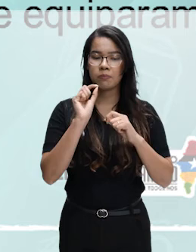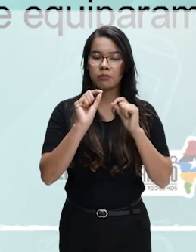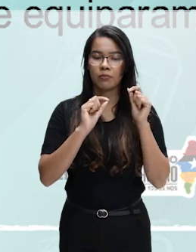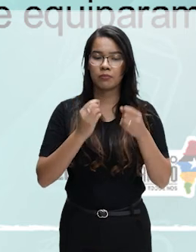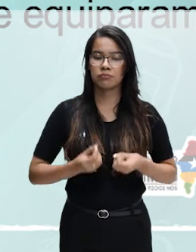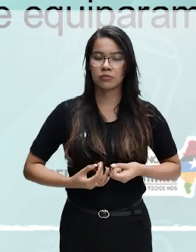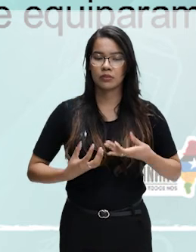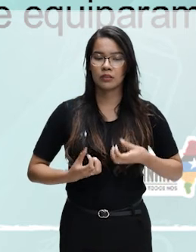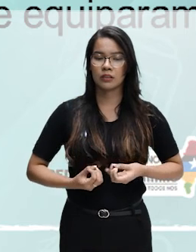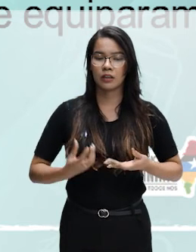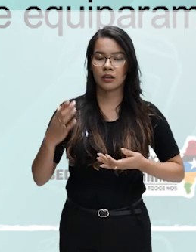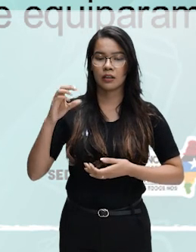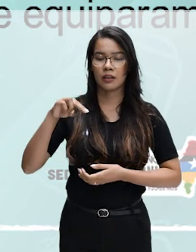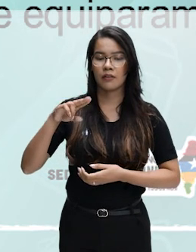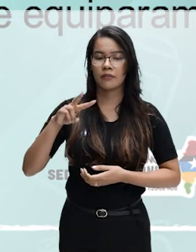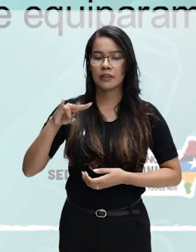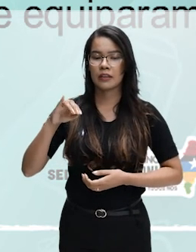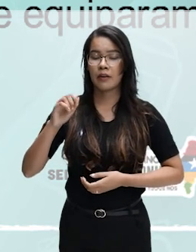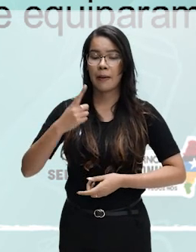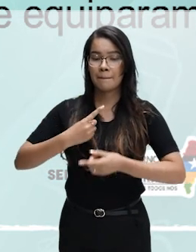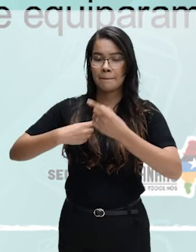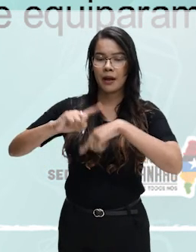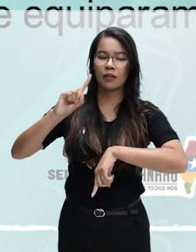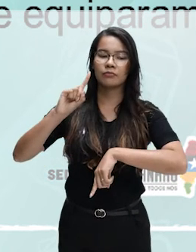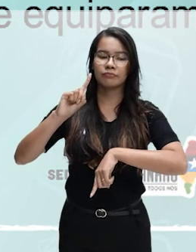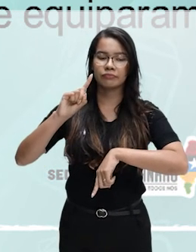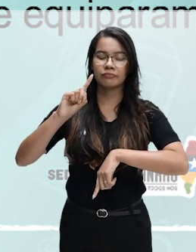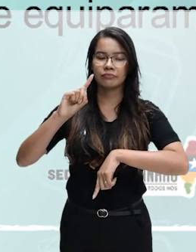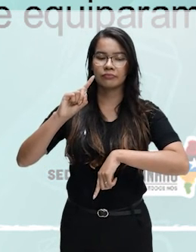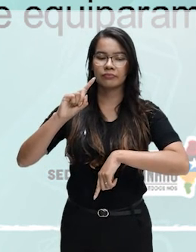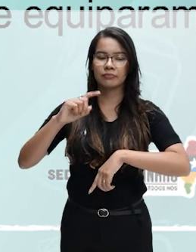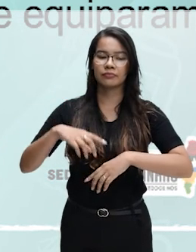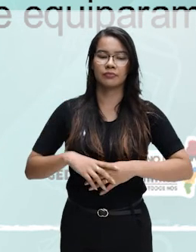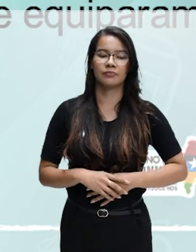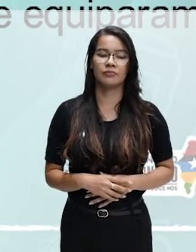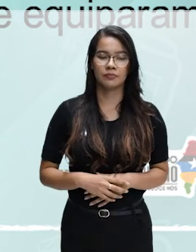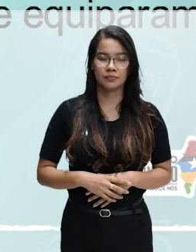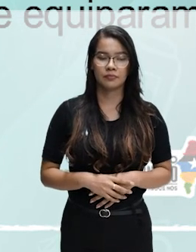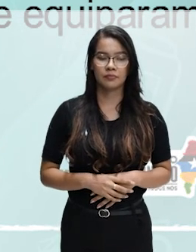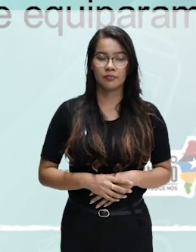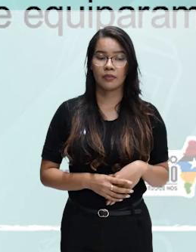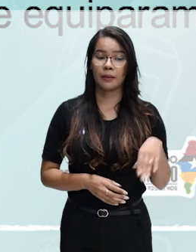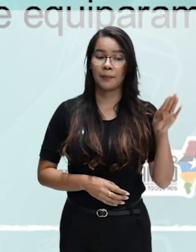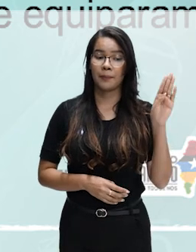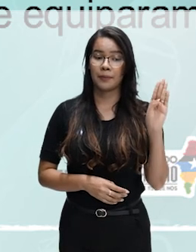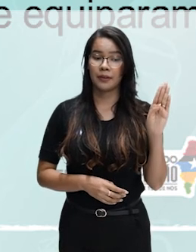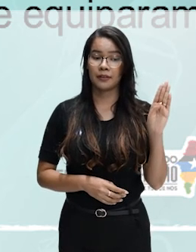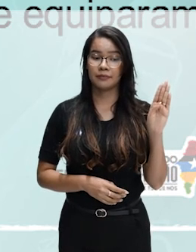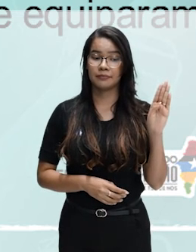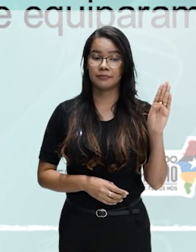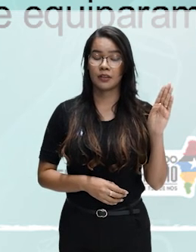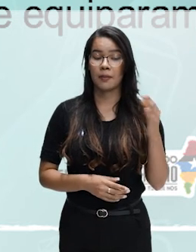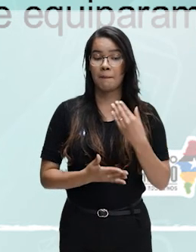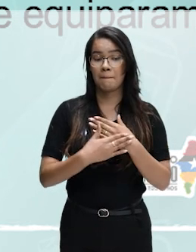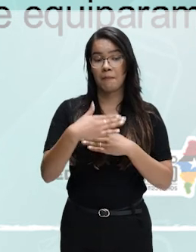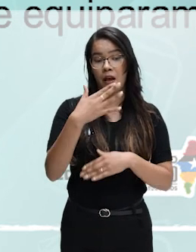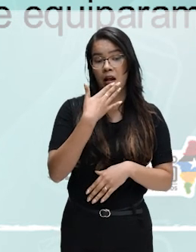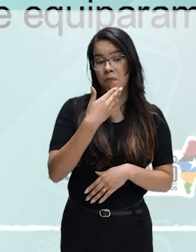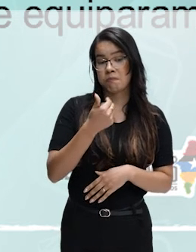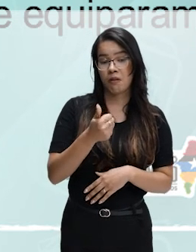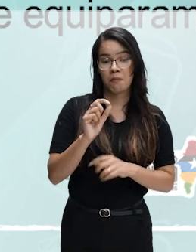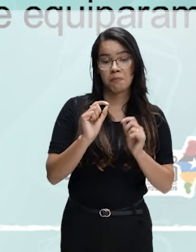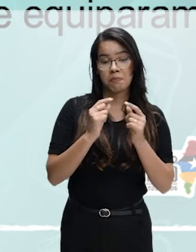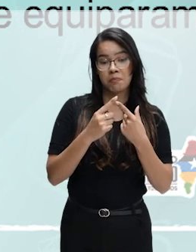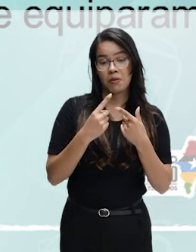milharal, superando-a em mais do dobro de litros de álcool produzido por hectare. Mais eficiente porque gasta